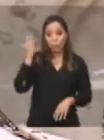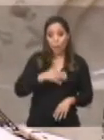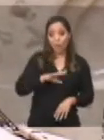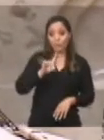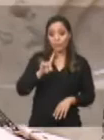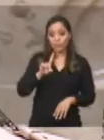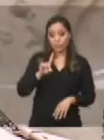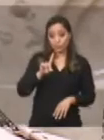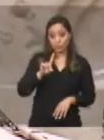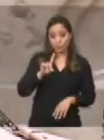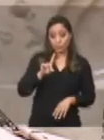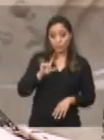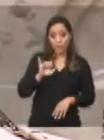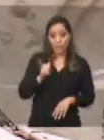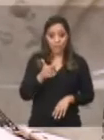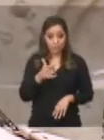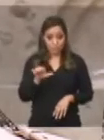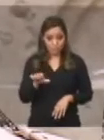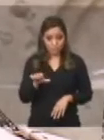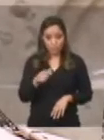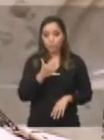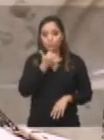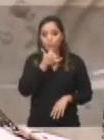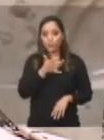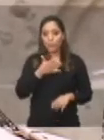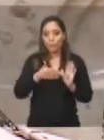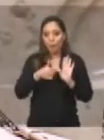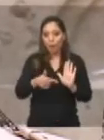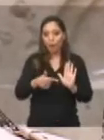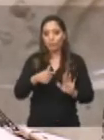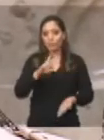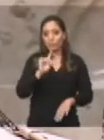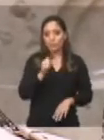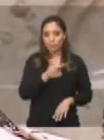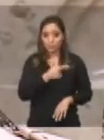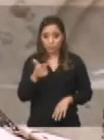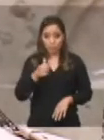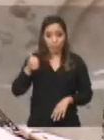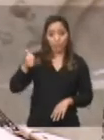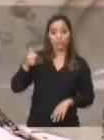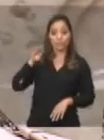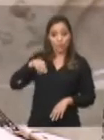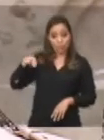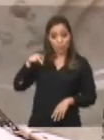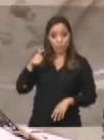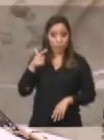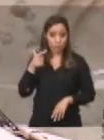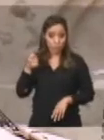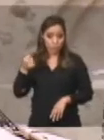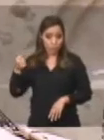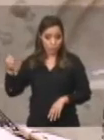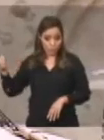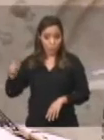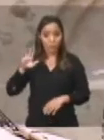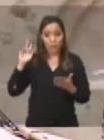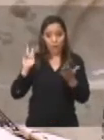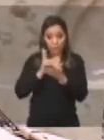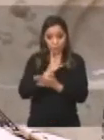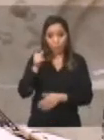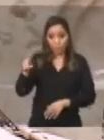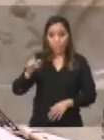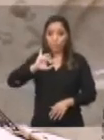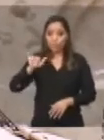folha 29, que mostram que no dia 22 de 11 de 2000, às 12 horas 41 minutos e 53 segundos,